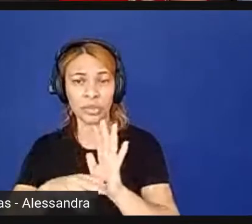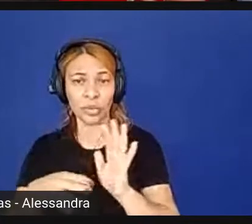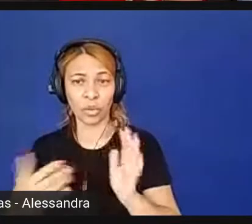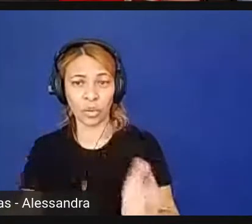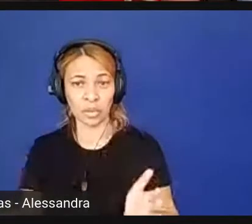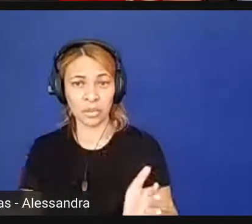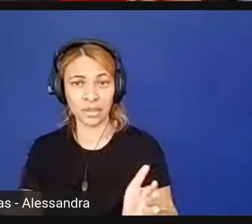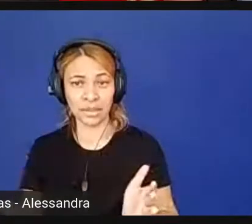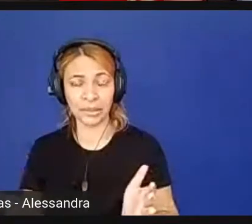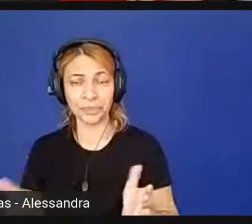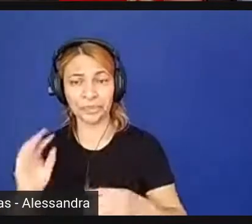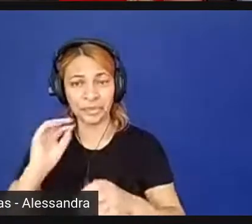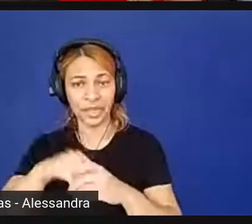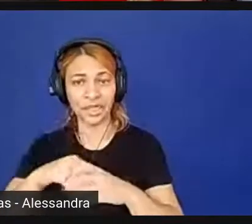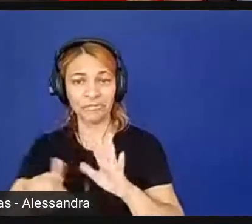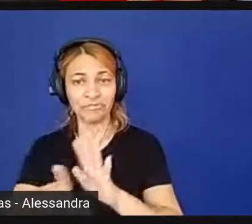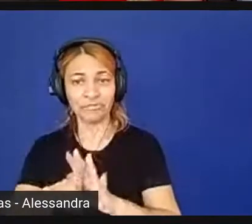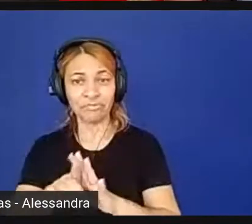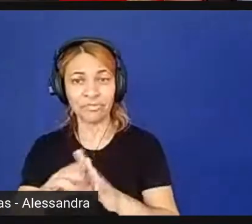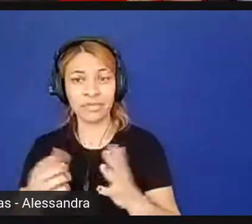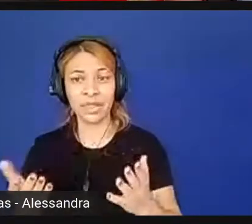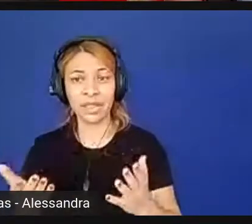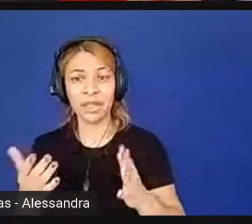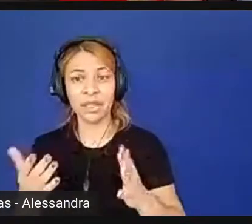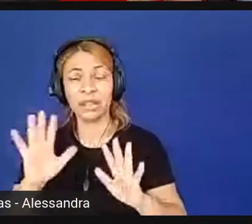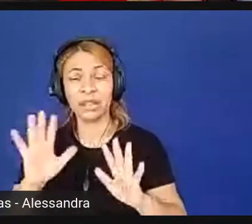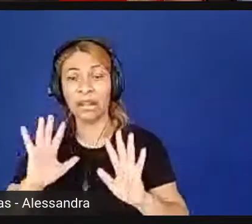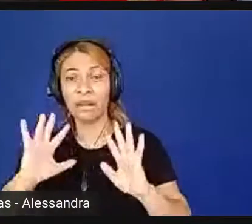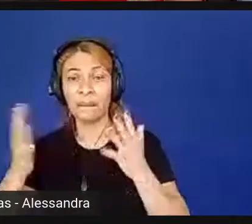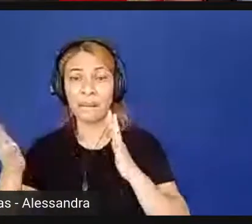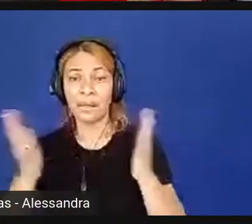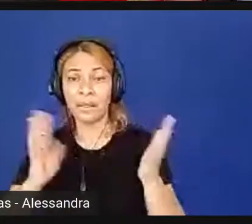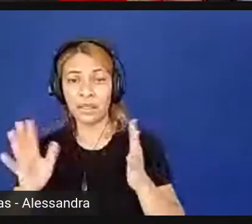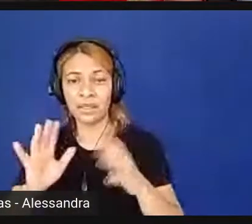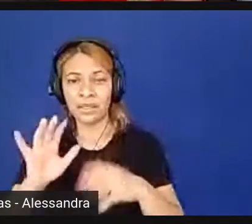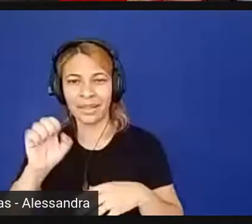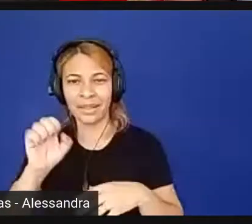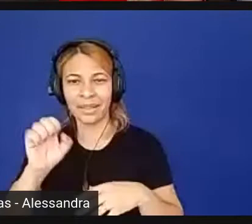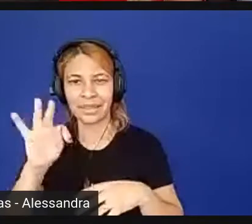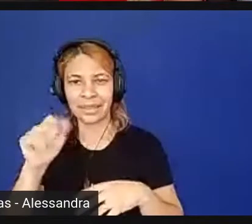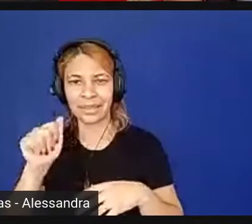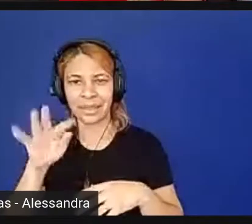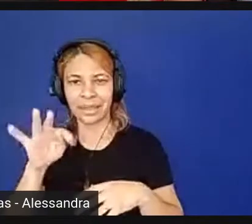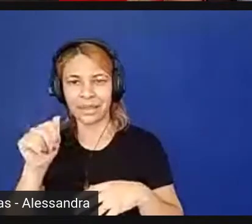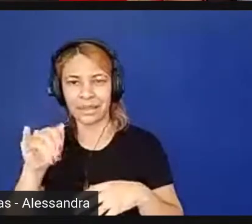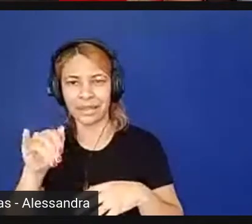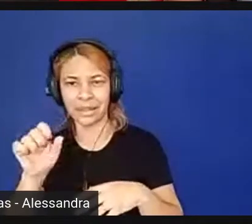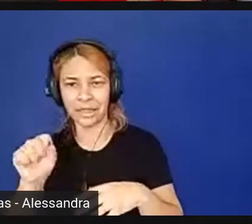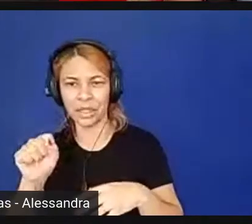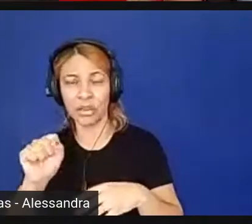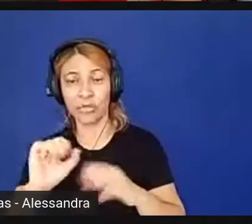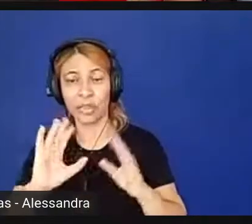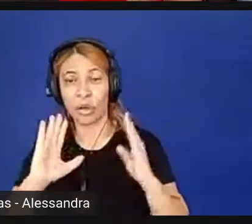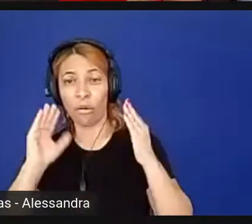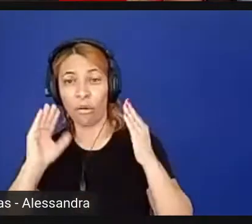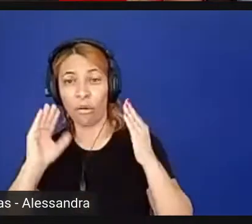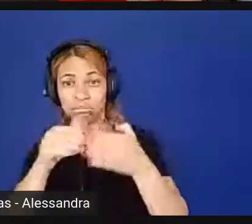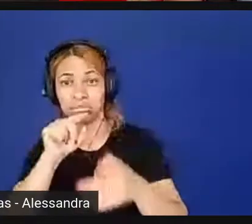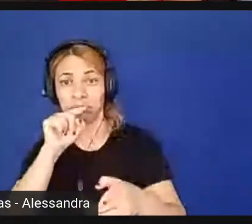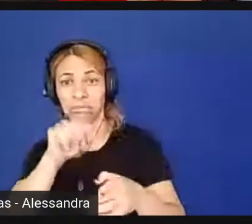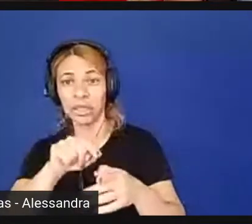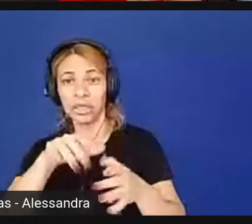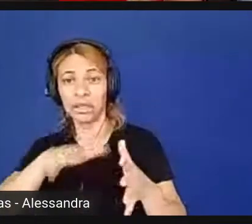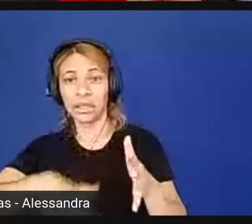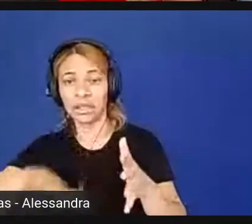infralegais. De repente, tal qual na lei das estatais, você colocar um norte, olha, as estatais têm que ter uma área de compliance.